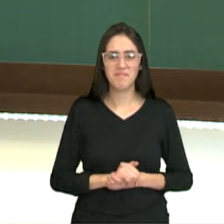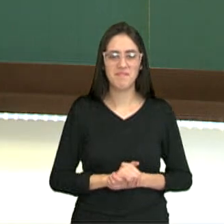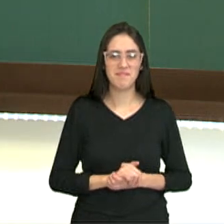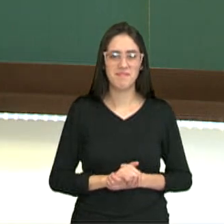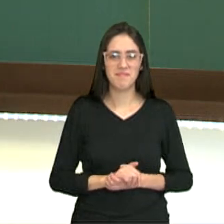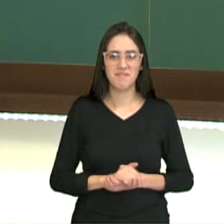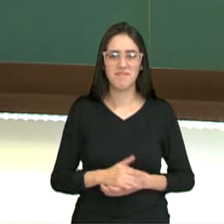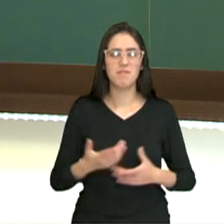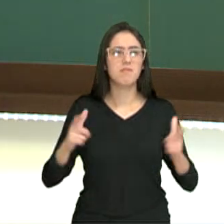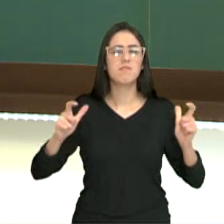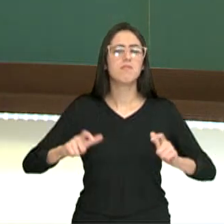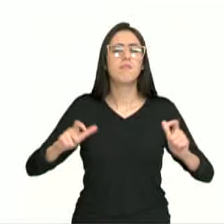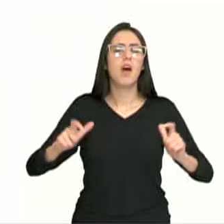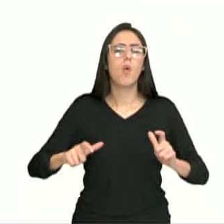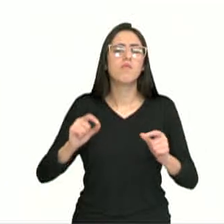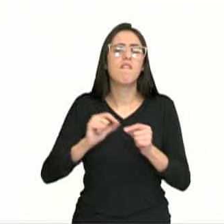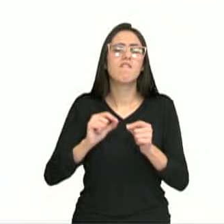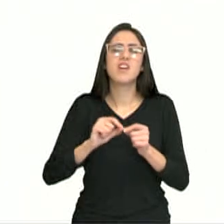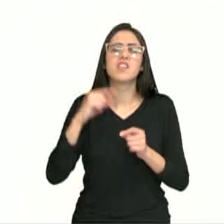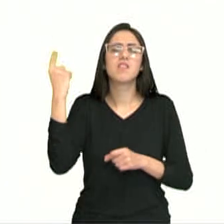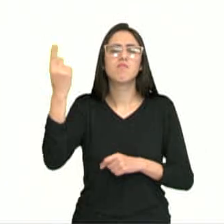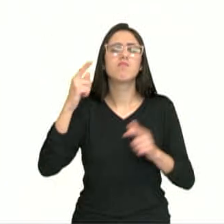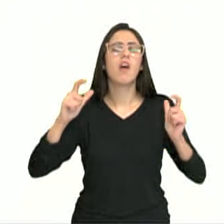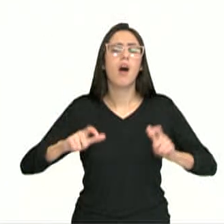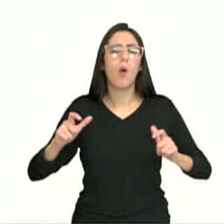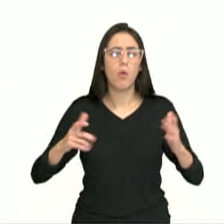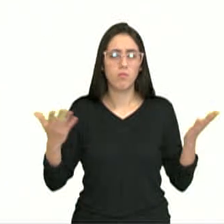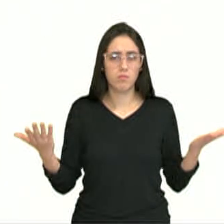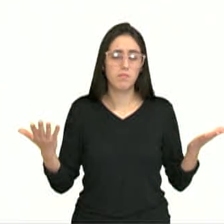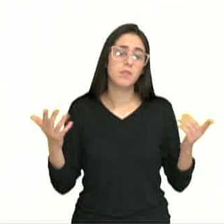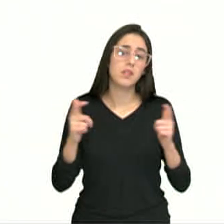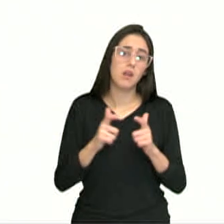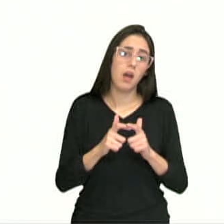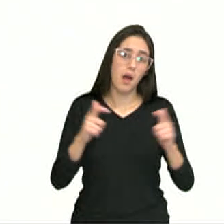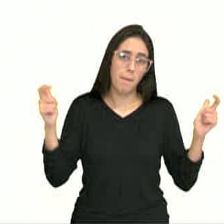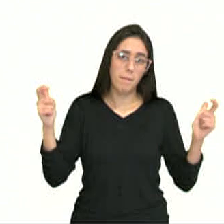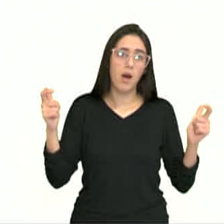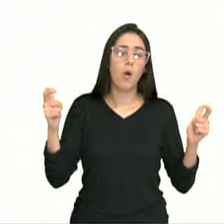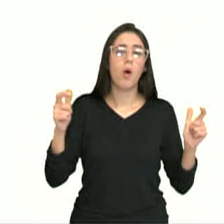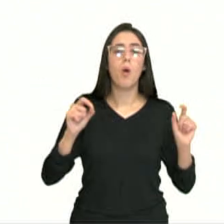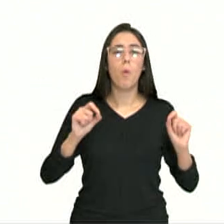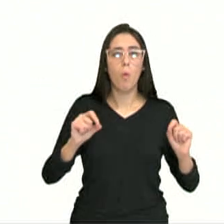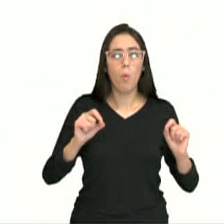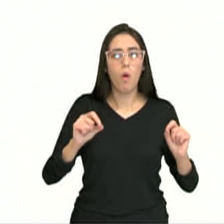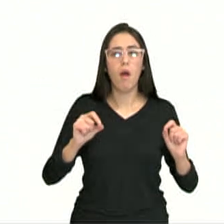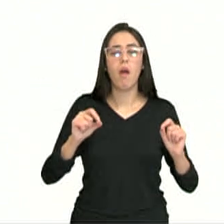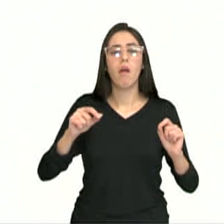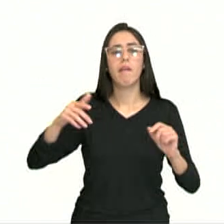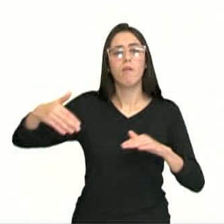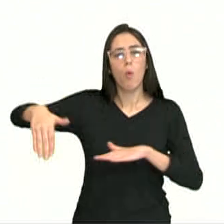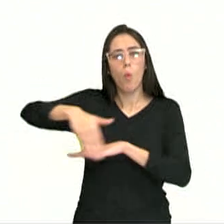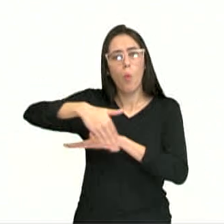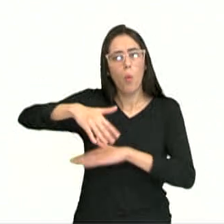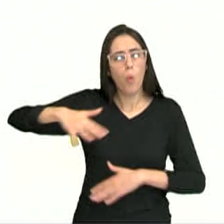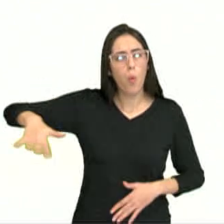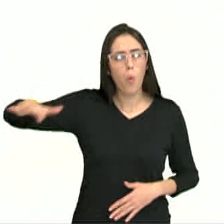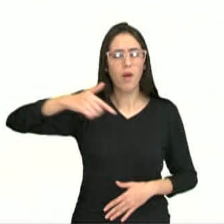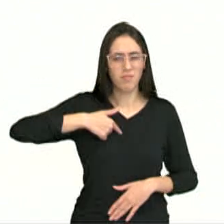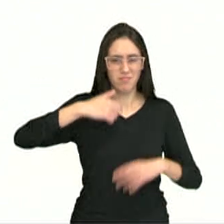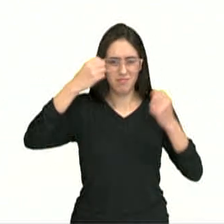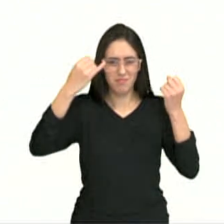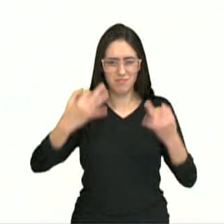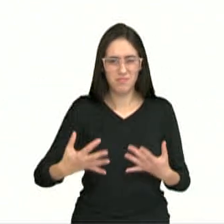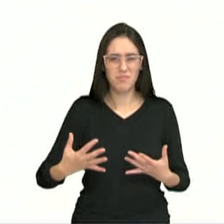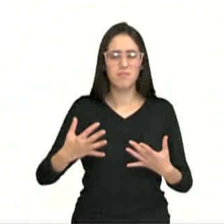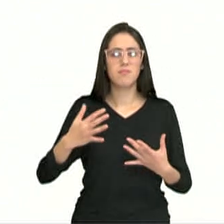Onde praticar o parkour? Sua prática mais comum deriva de sua criação, então, nas ruas. Foi aquilo que eu falei, o